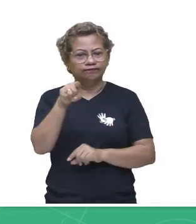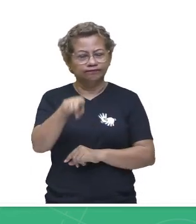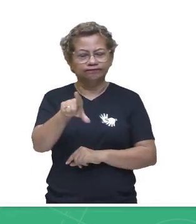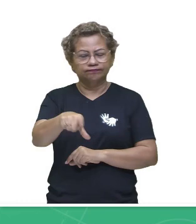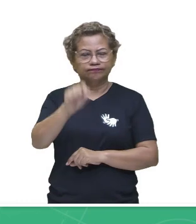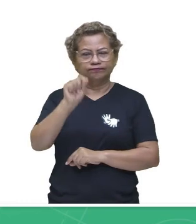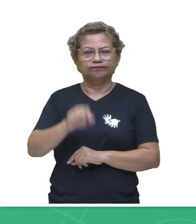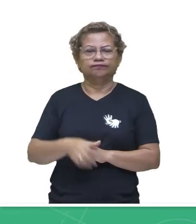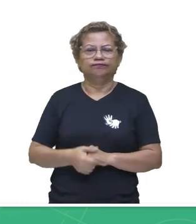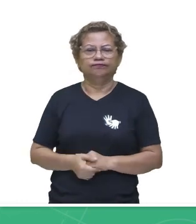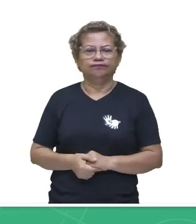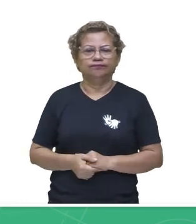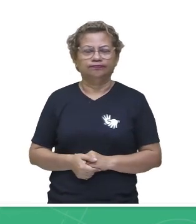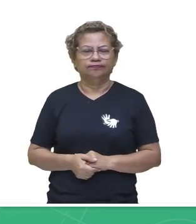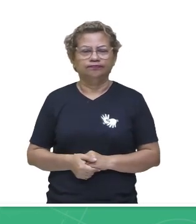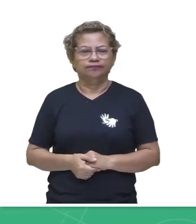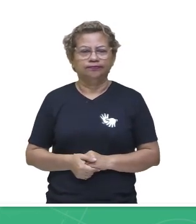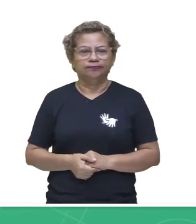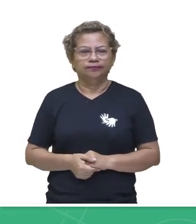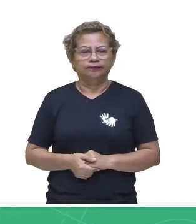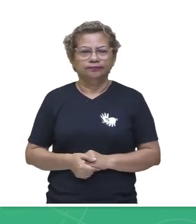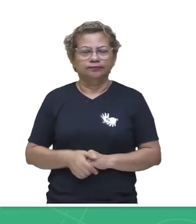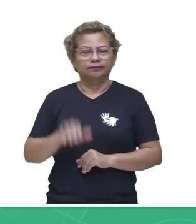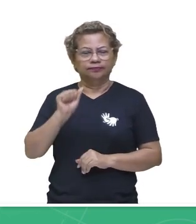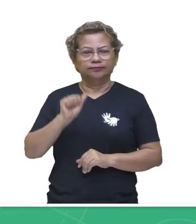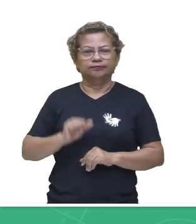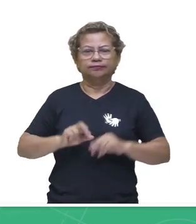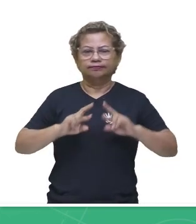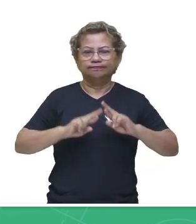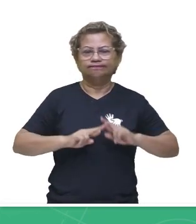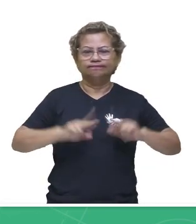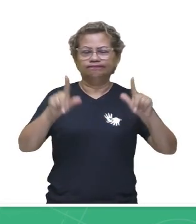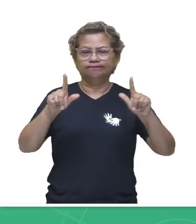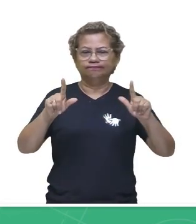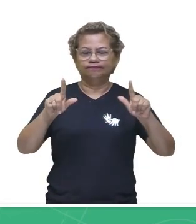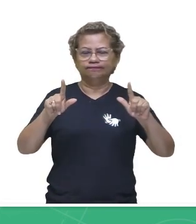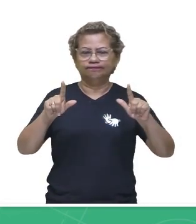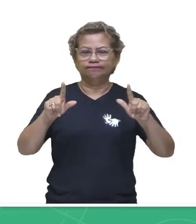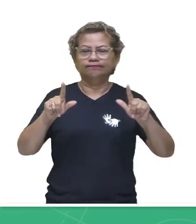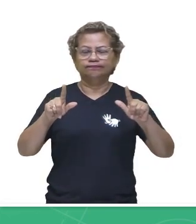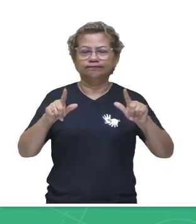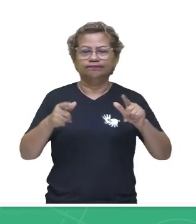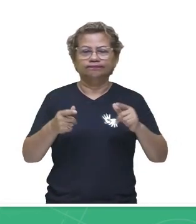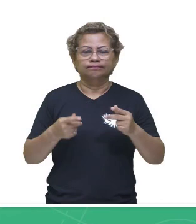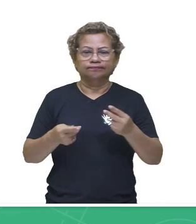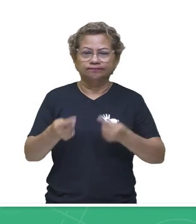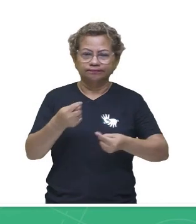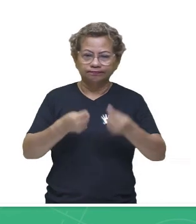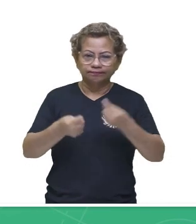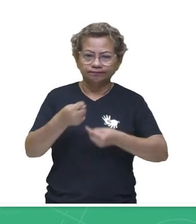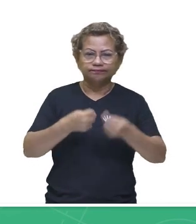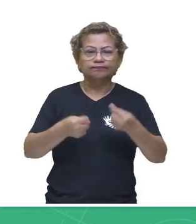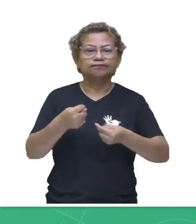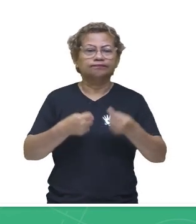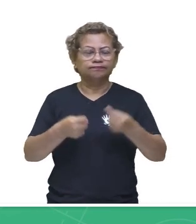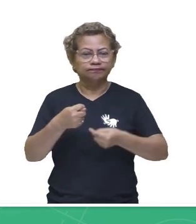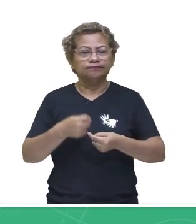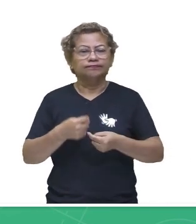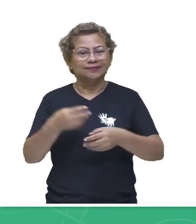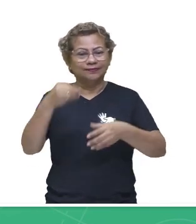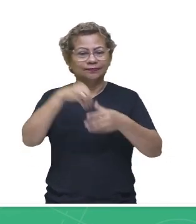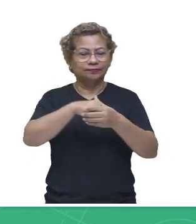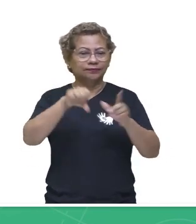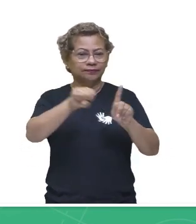A. A diferença econômica existente entre determinados grupos de pessoas dentro de uma mesma